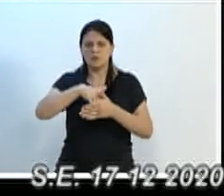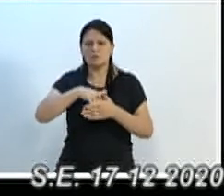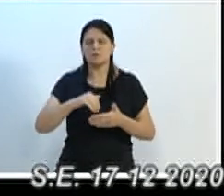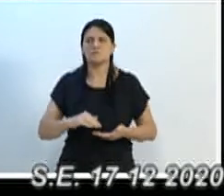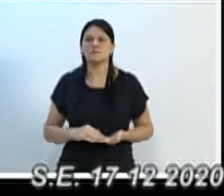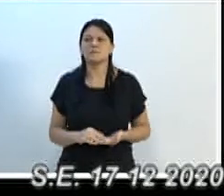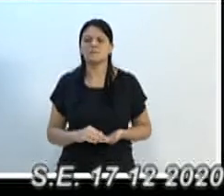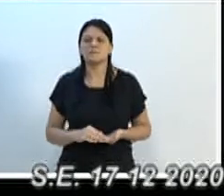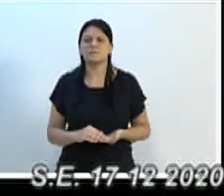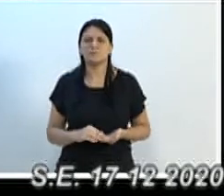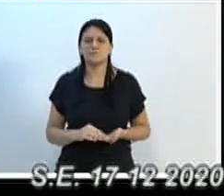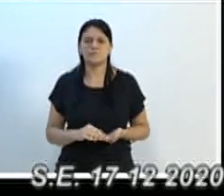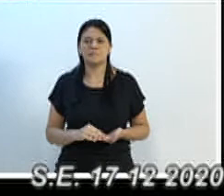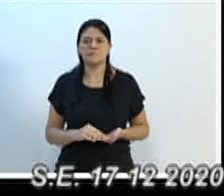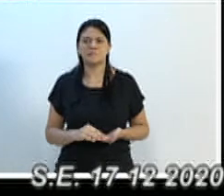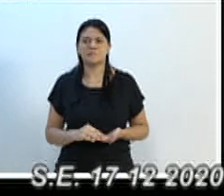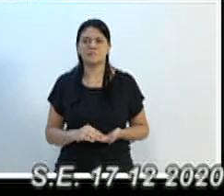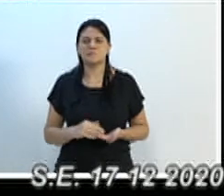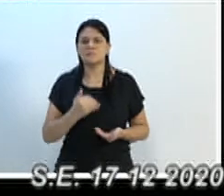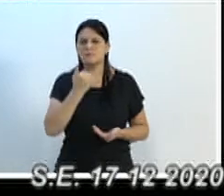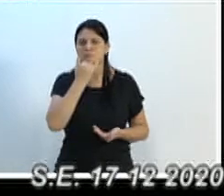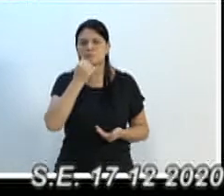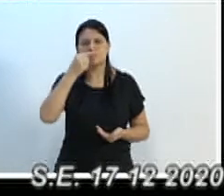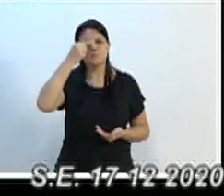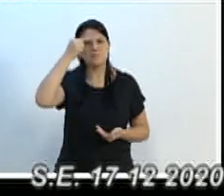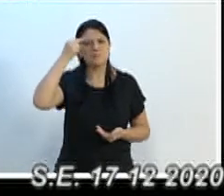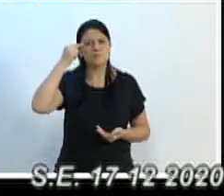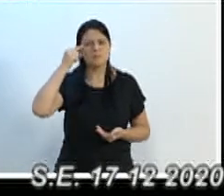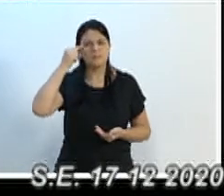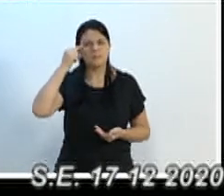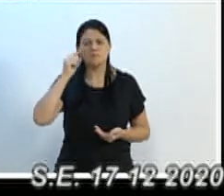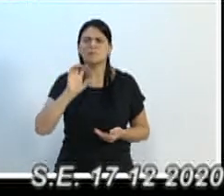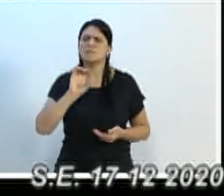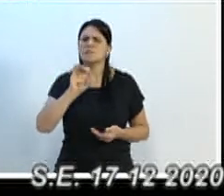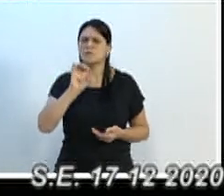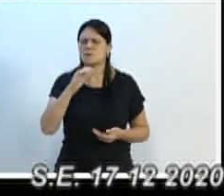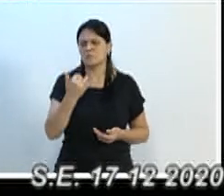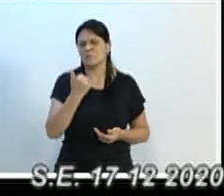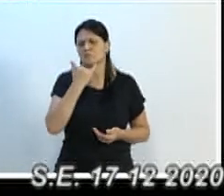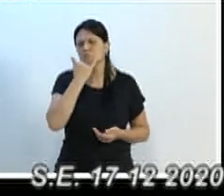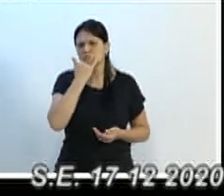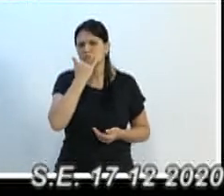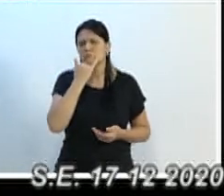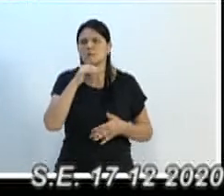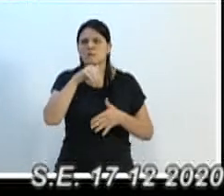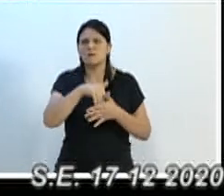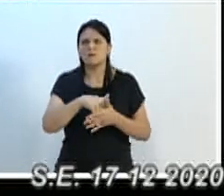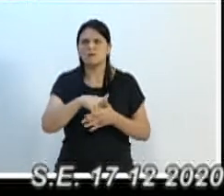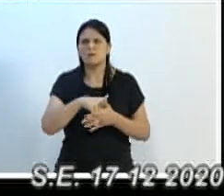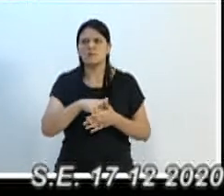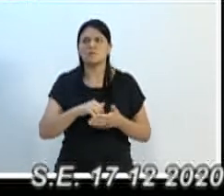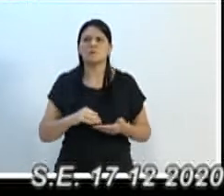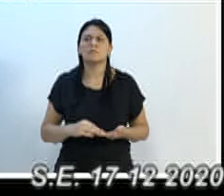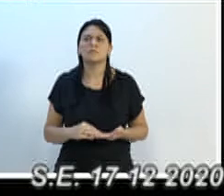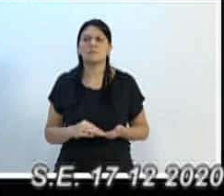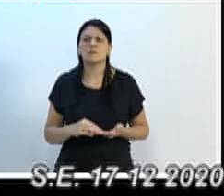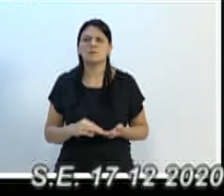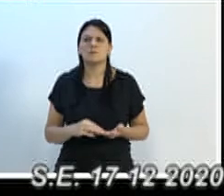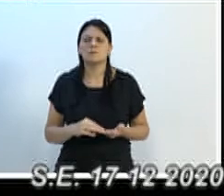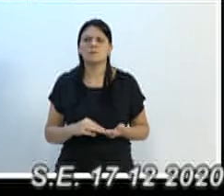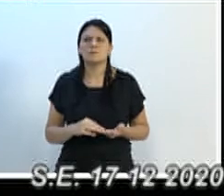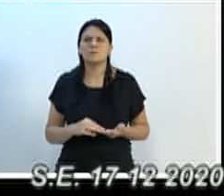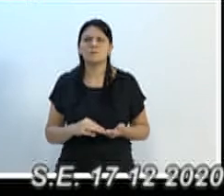de voto o vereador Ailton de Souza. Presidente, eu só fiz questão de justificar o voto, que se trata de um recurso por renal